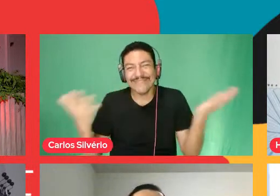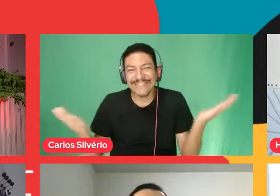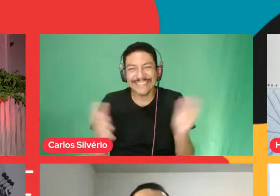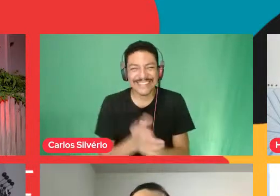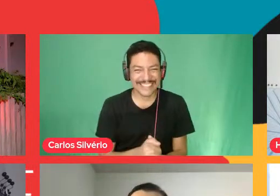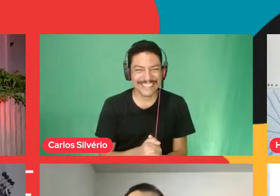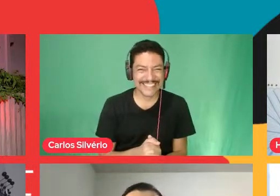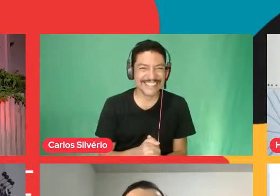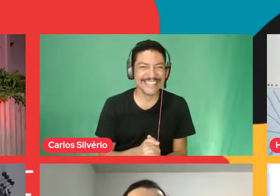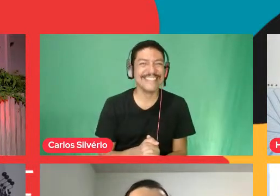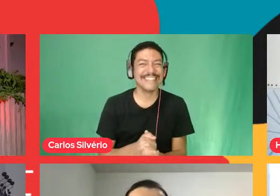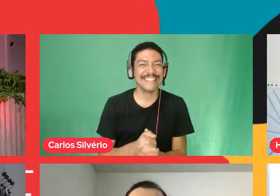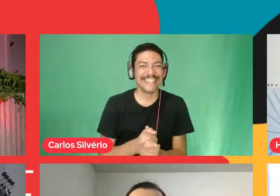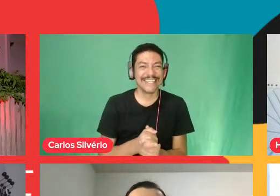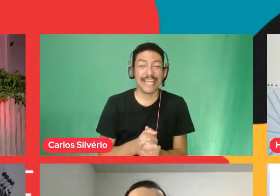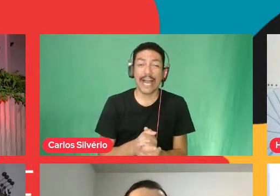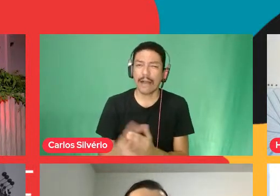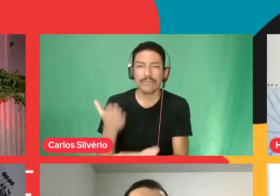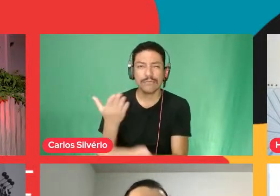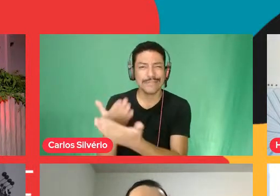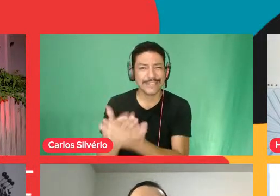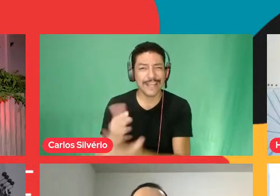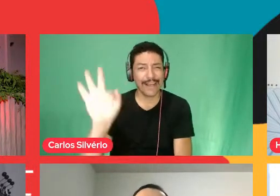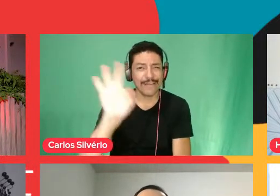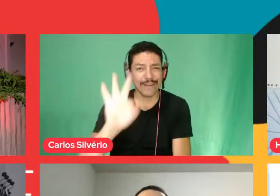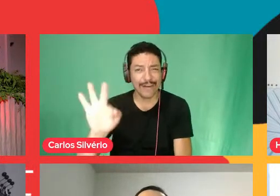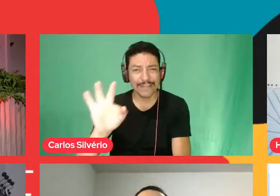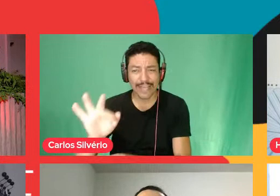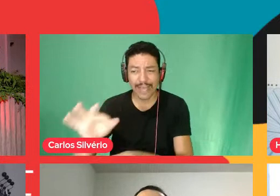E aí, fiz faculdade, formei...